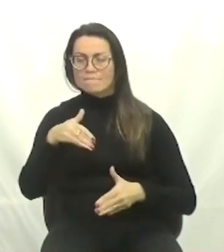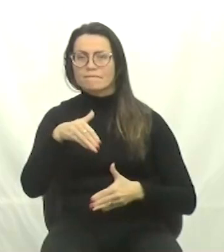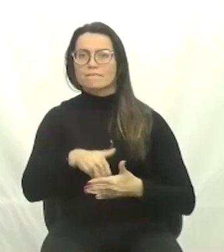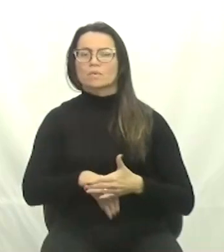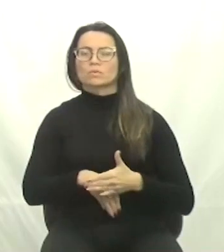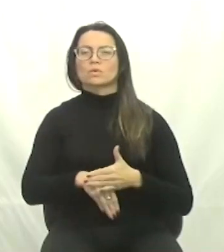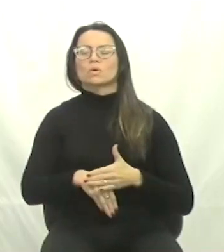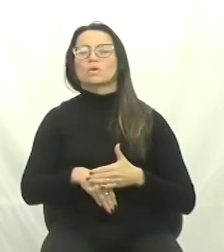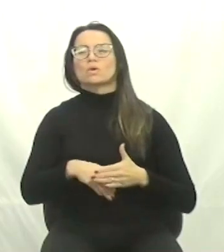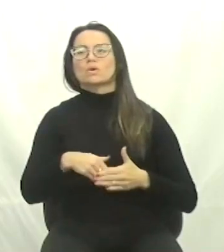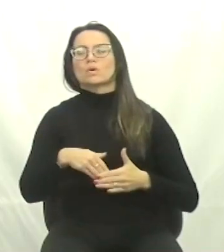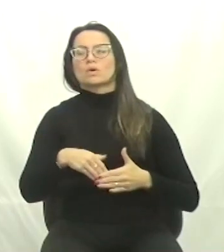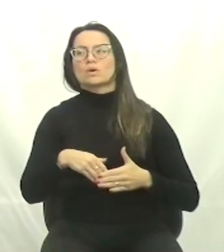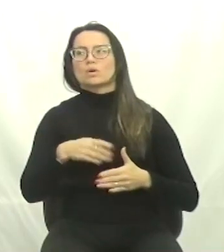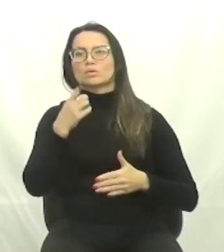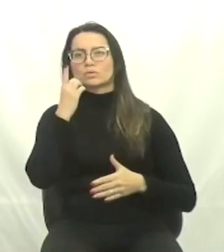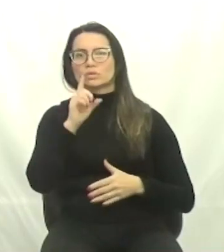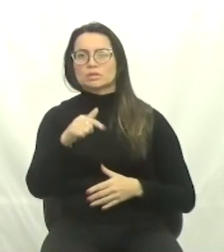na sessão do dia